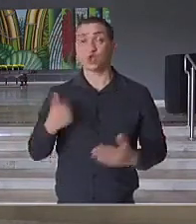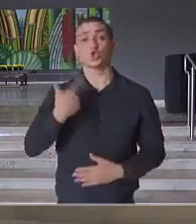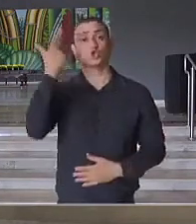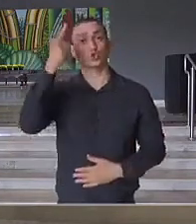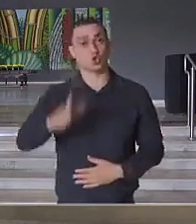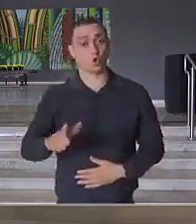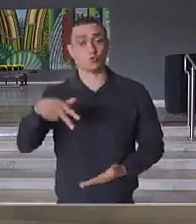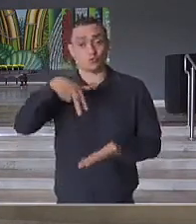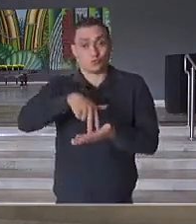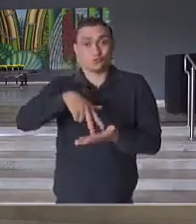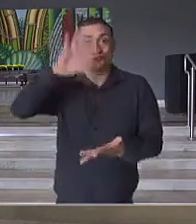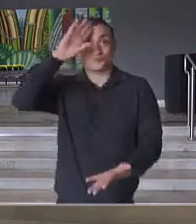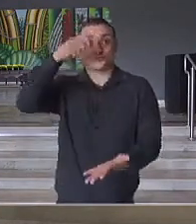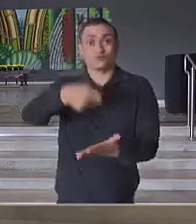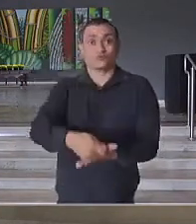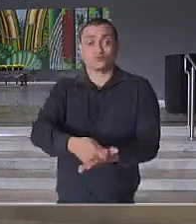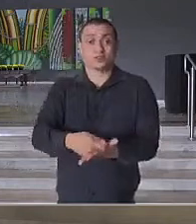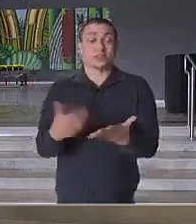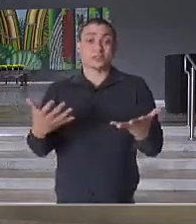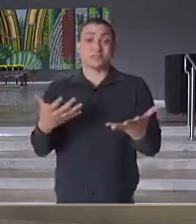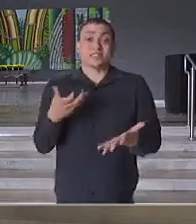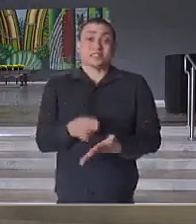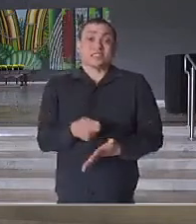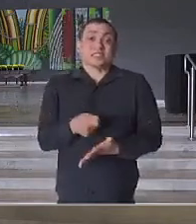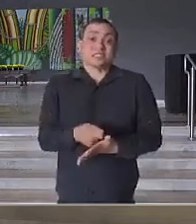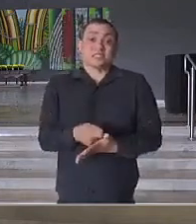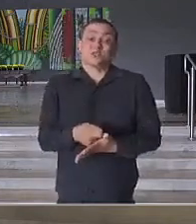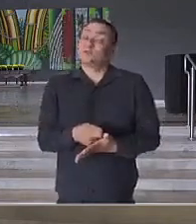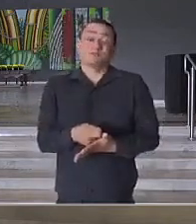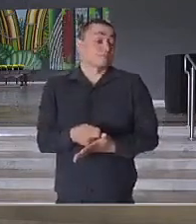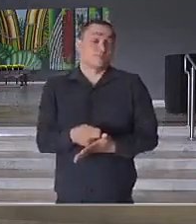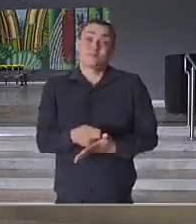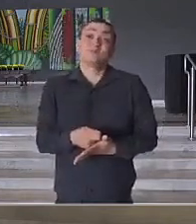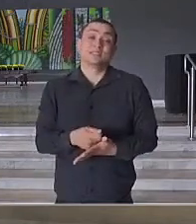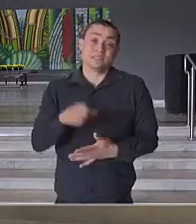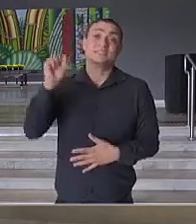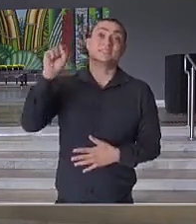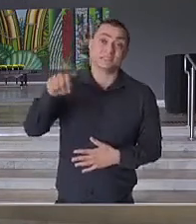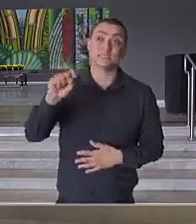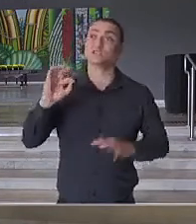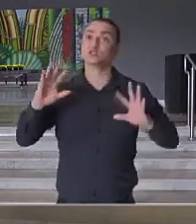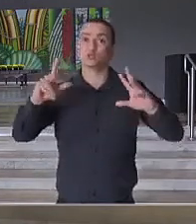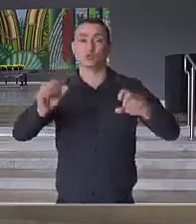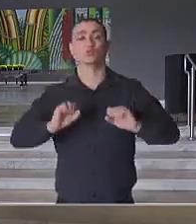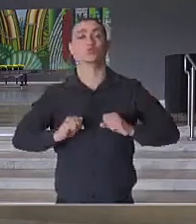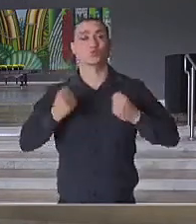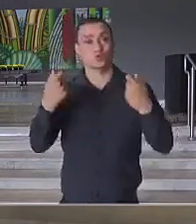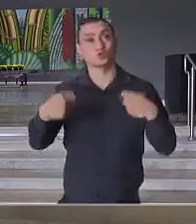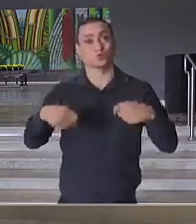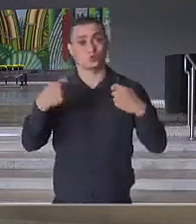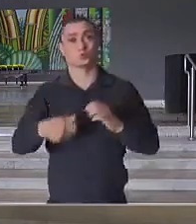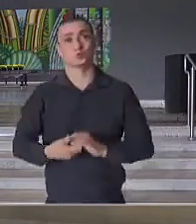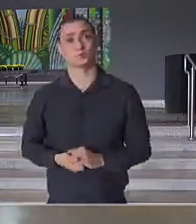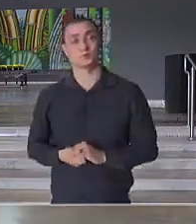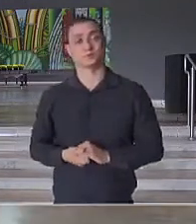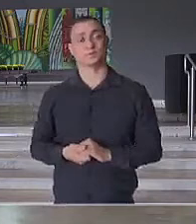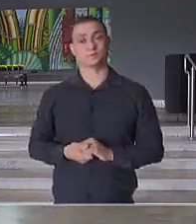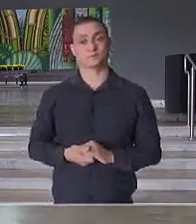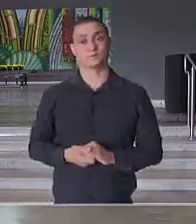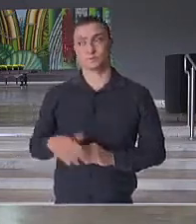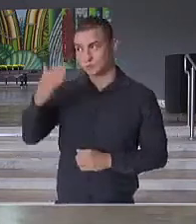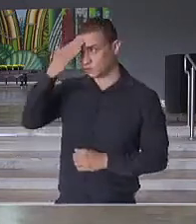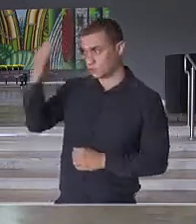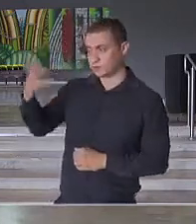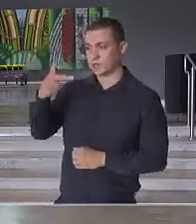novamente tomando decisões muito duras que vão sim exigir um esforço de toda a população.